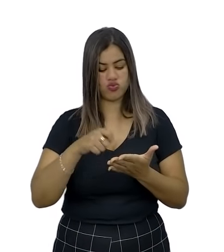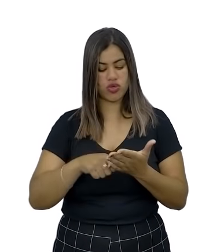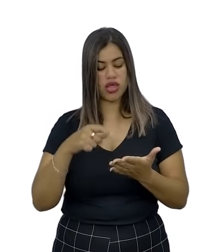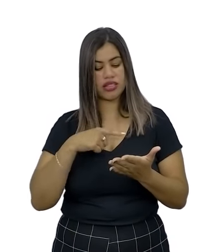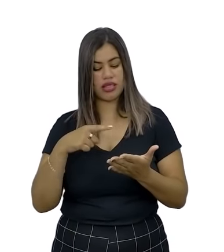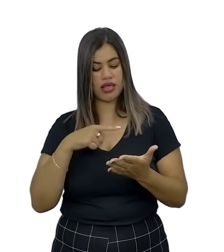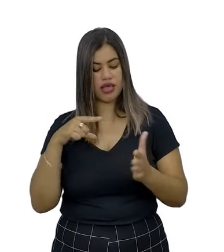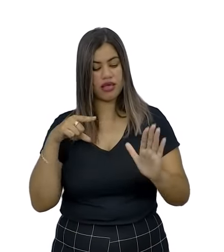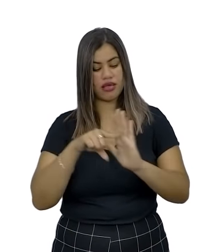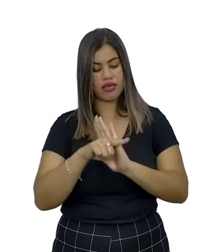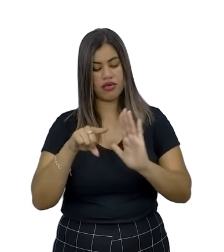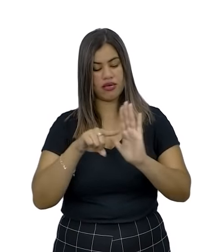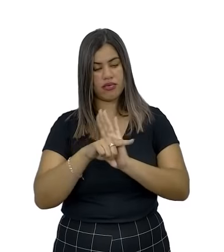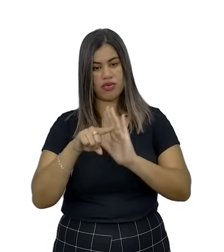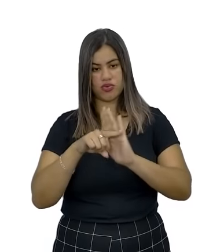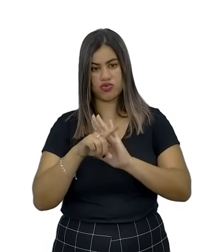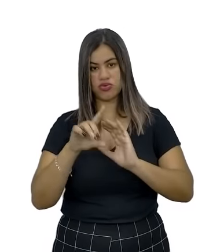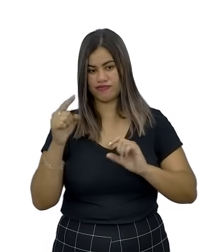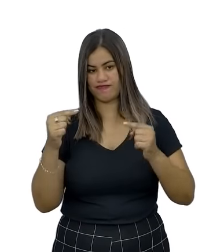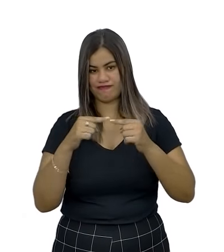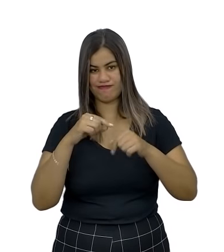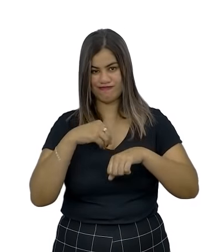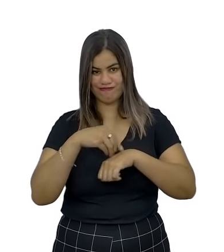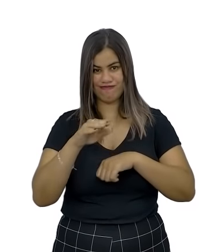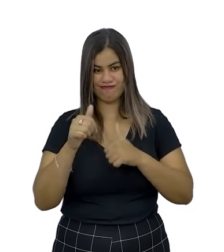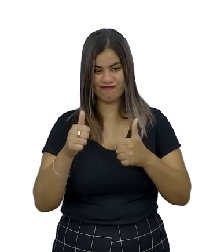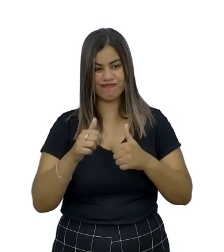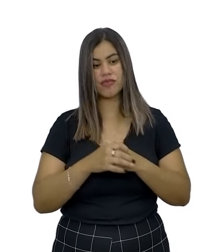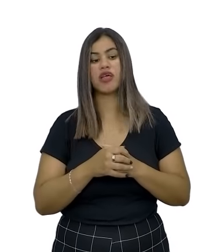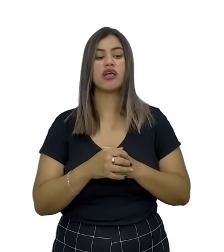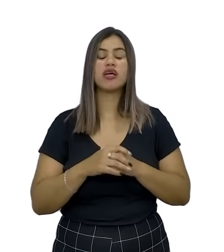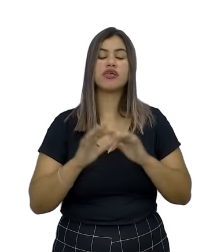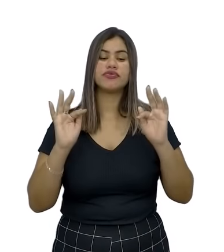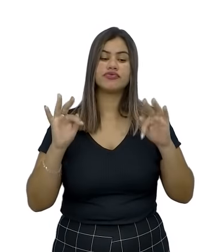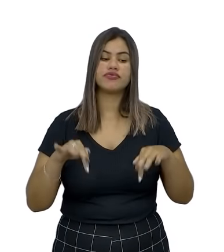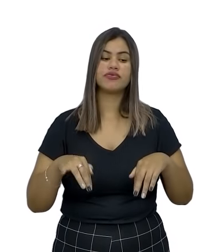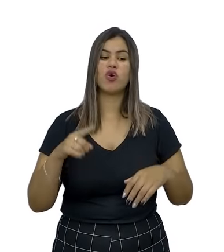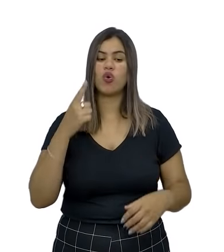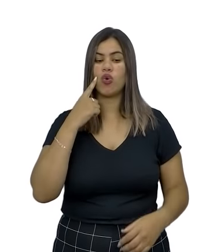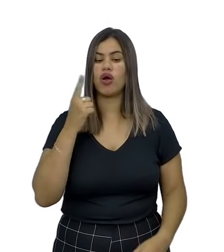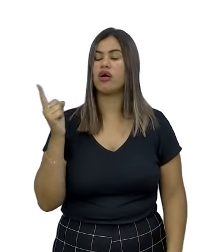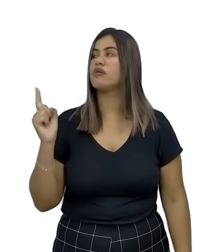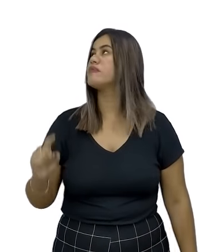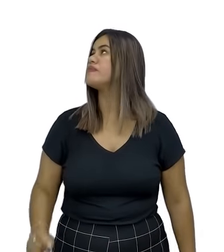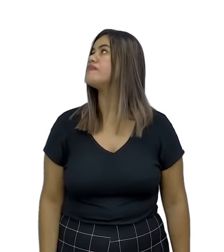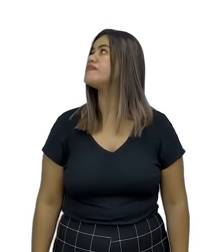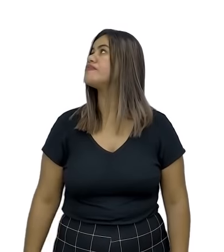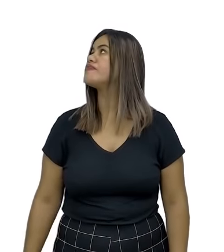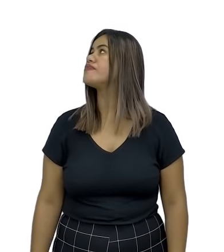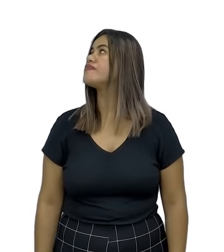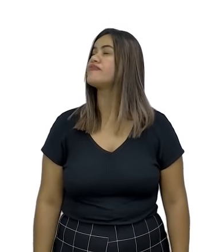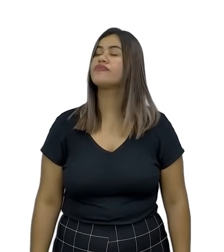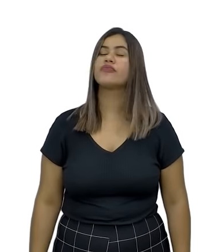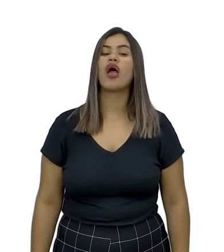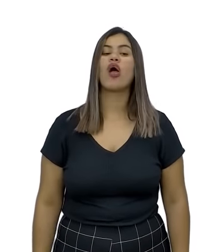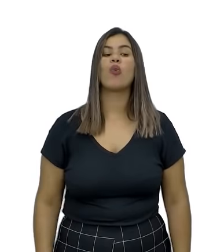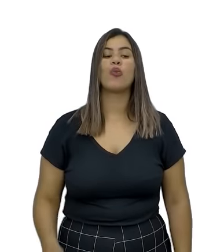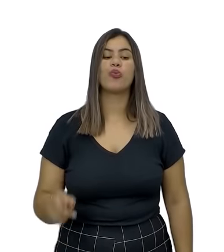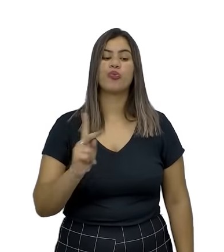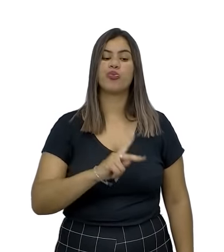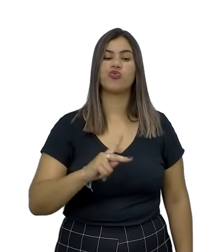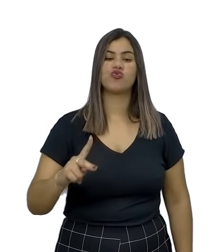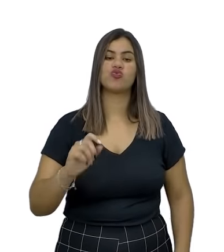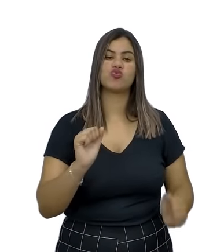questões, são só sugestões, tá? E o finalizando aqui é uma forma do professor conversar com os estudantes, fazer